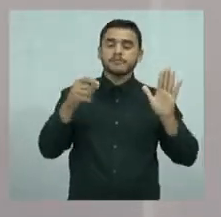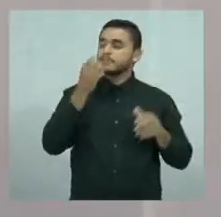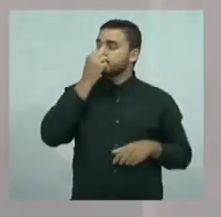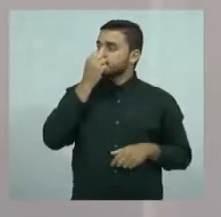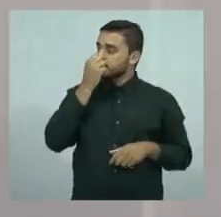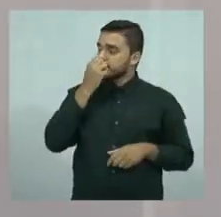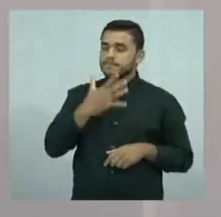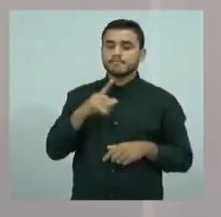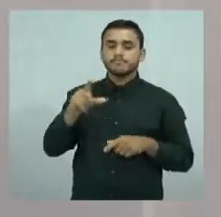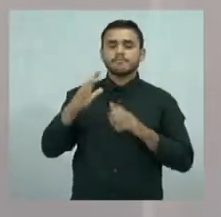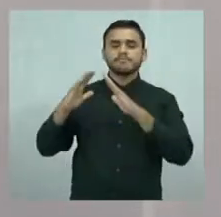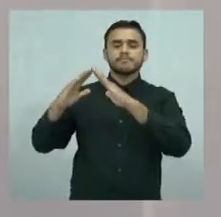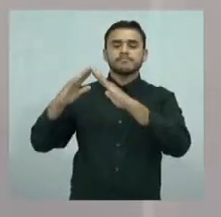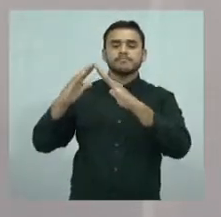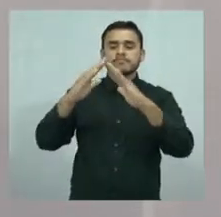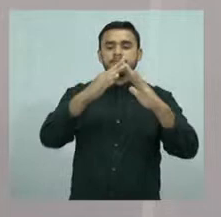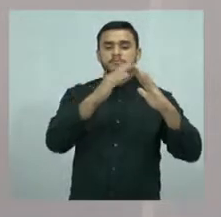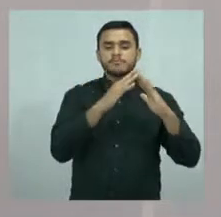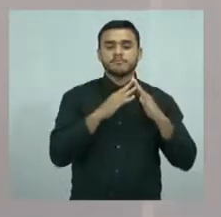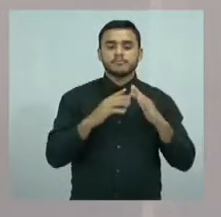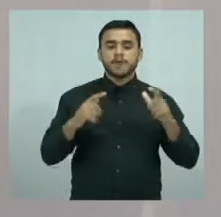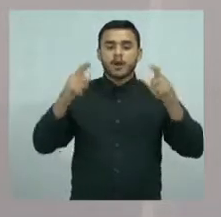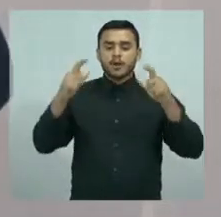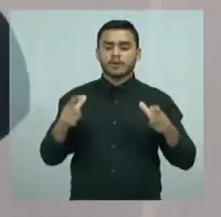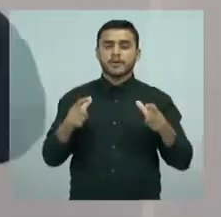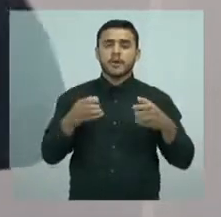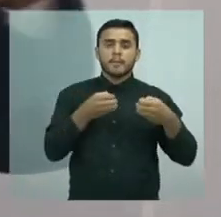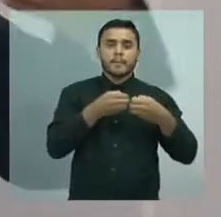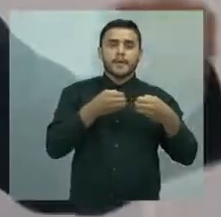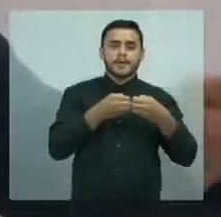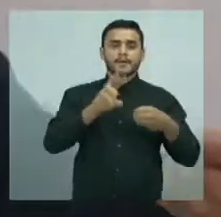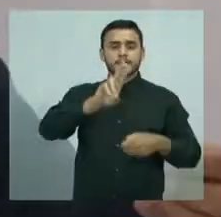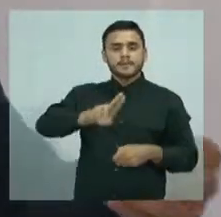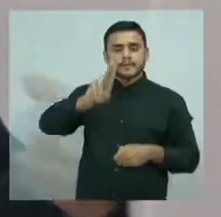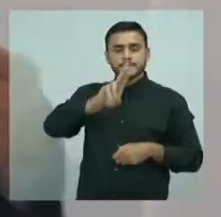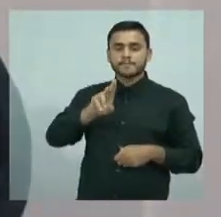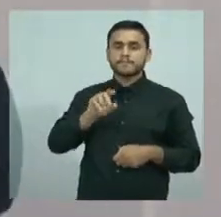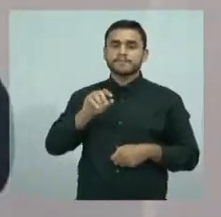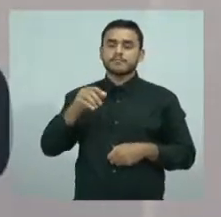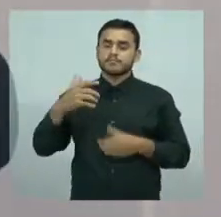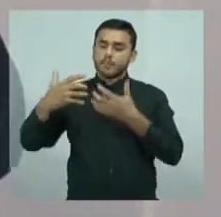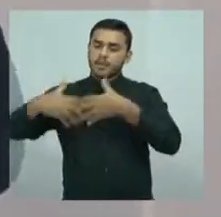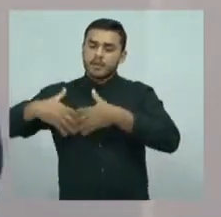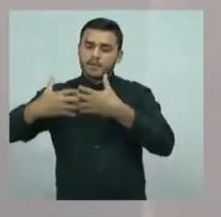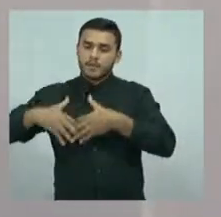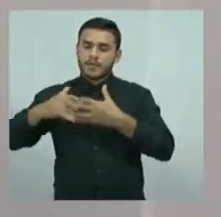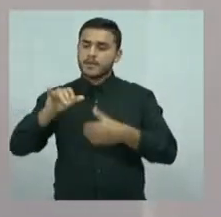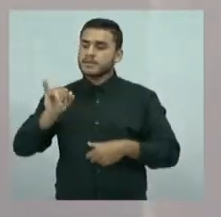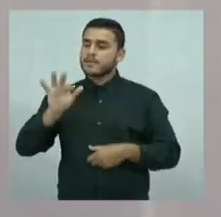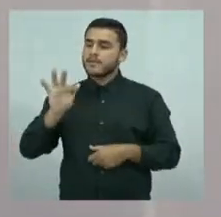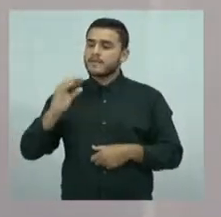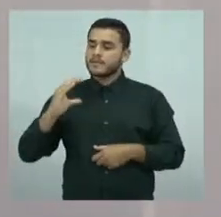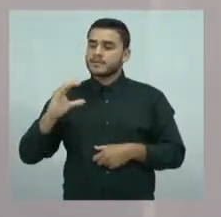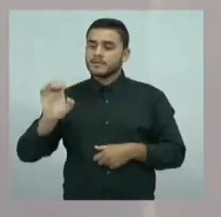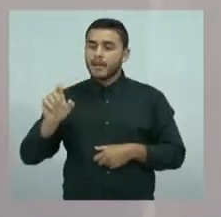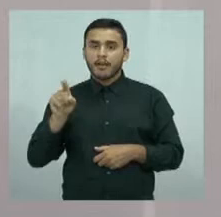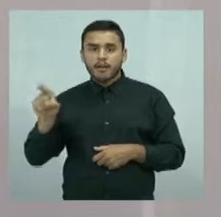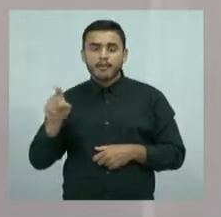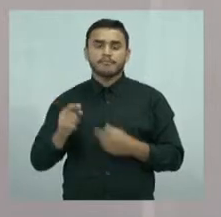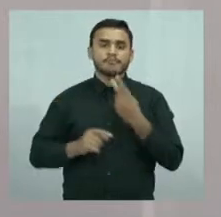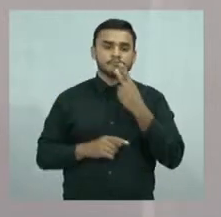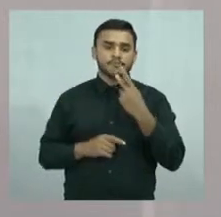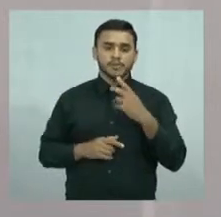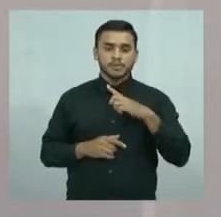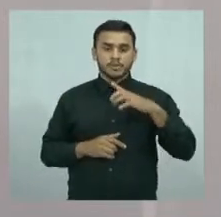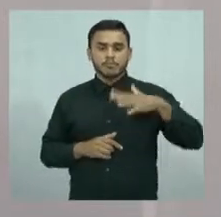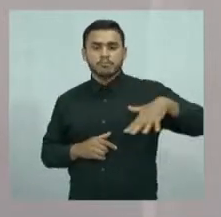sim, que pela concentração da universidade, da escola técnica, de uma sociedade civil que